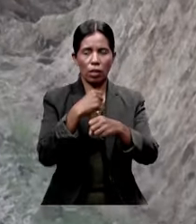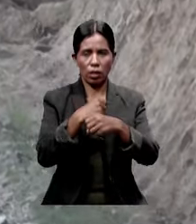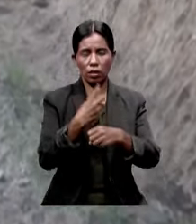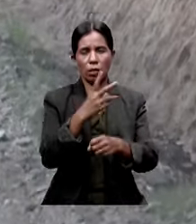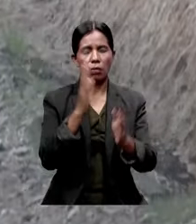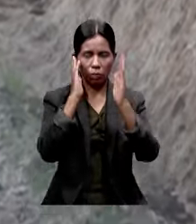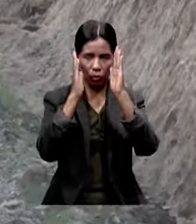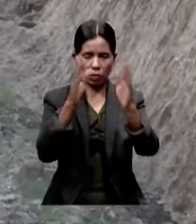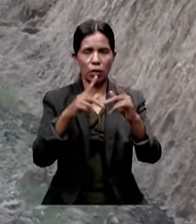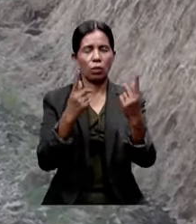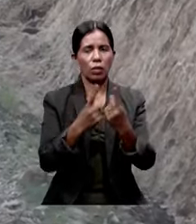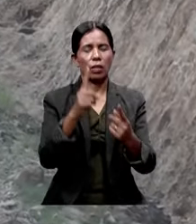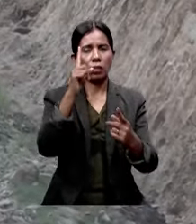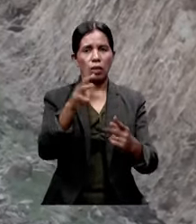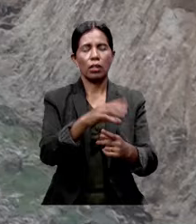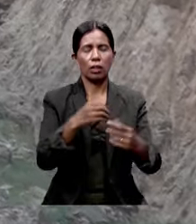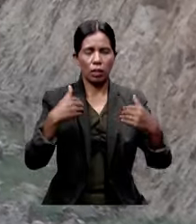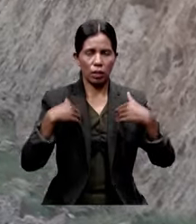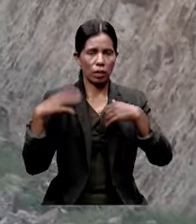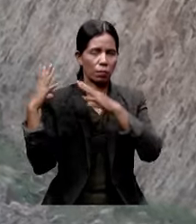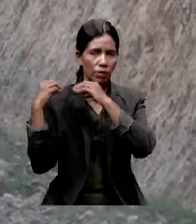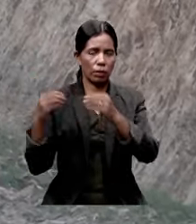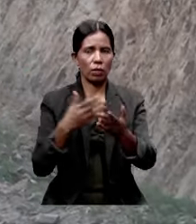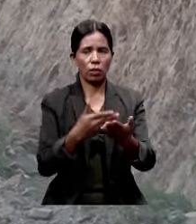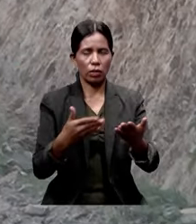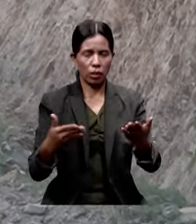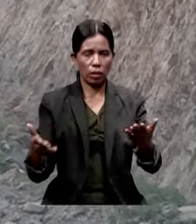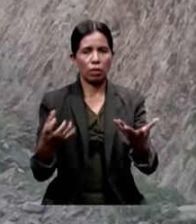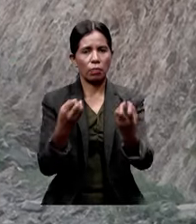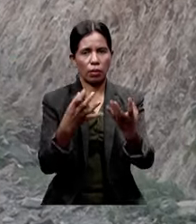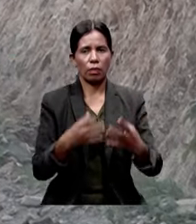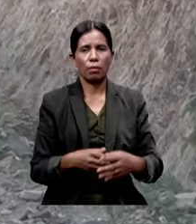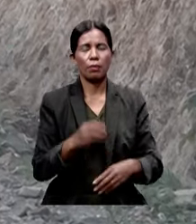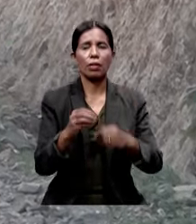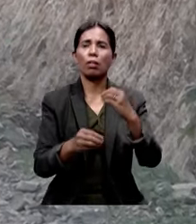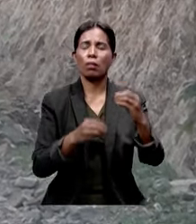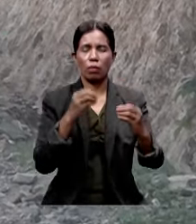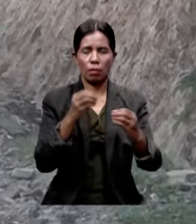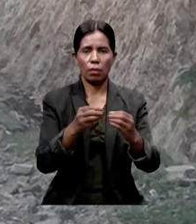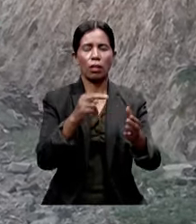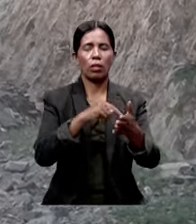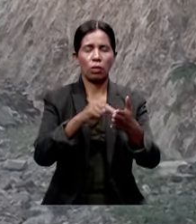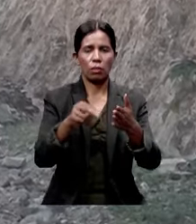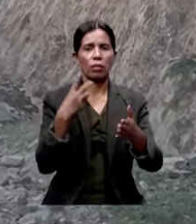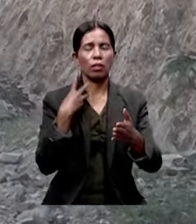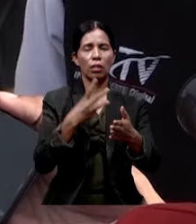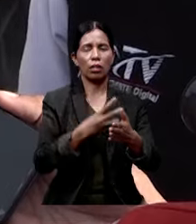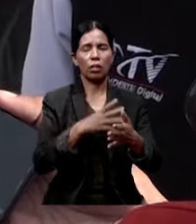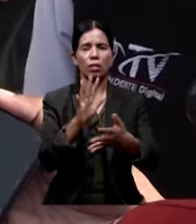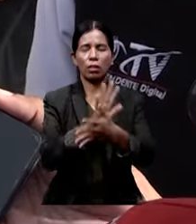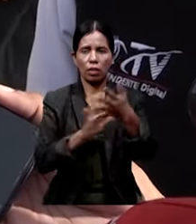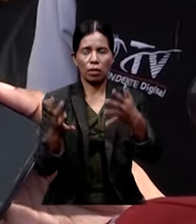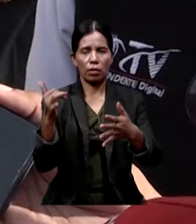de reita ba companhia ida nebe ia experiência no equipamento. A relaciona ho ita nenia cerimonia sira